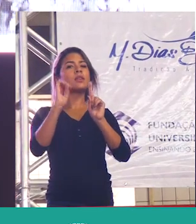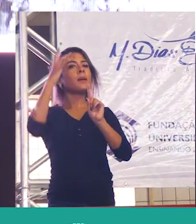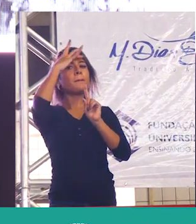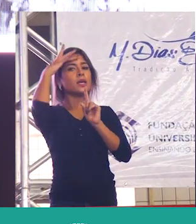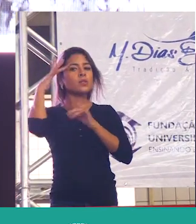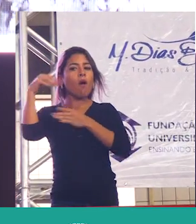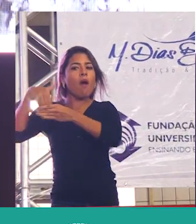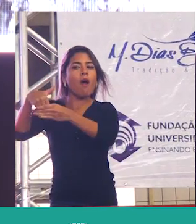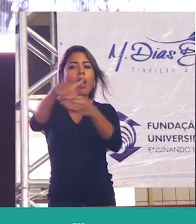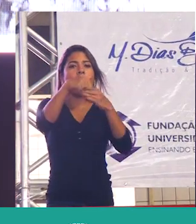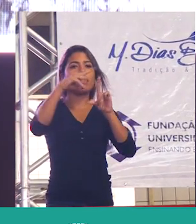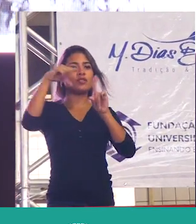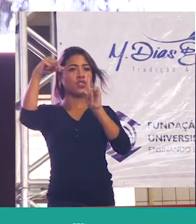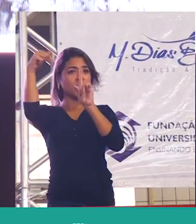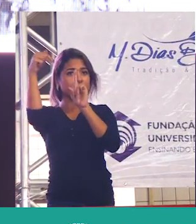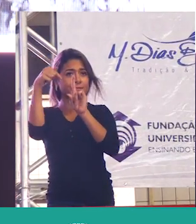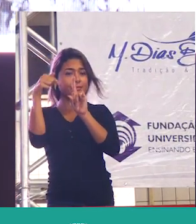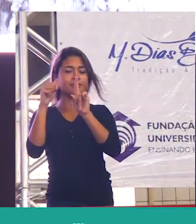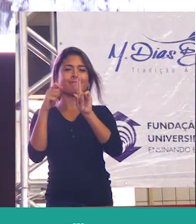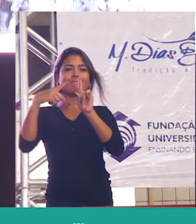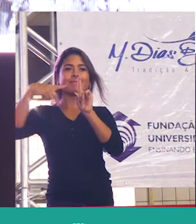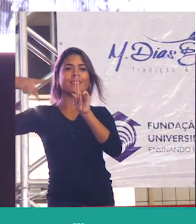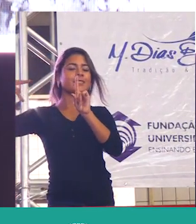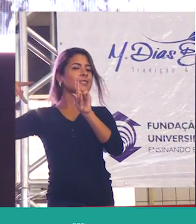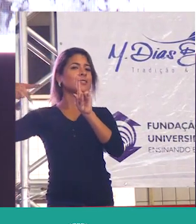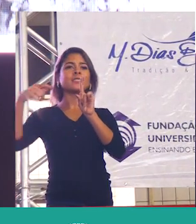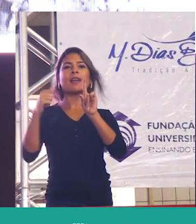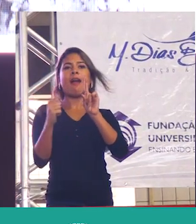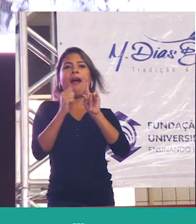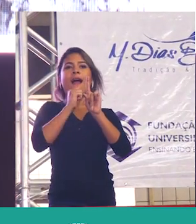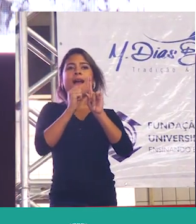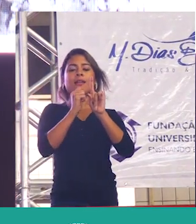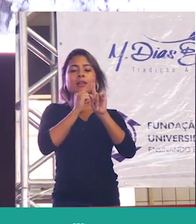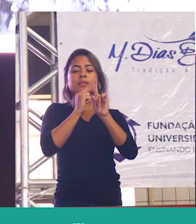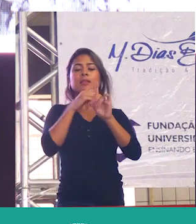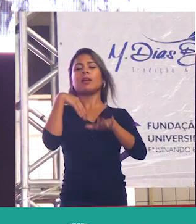elegeu. O povo só vai poder votar em